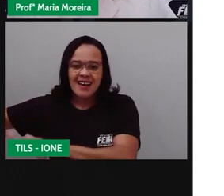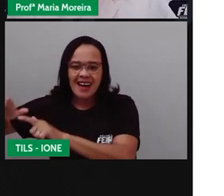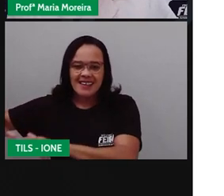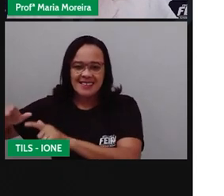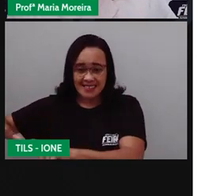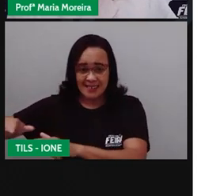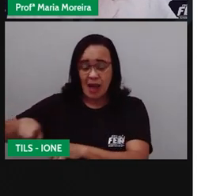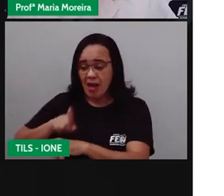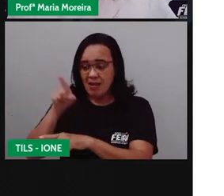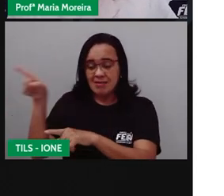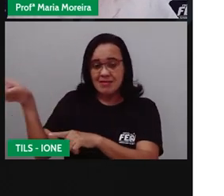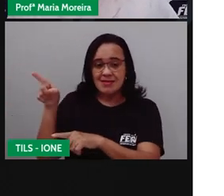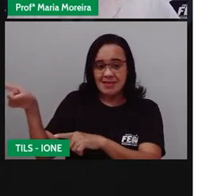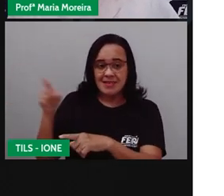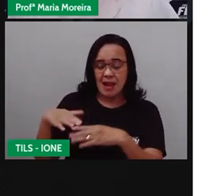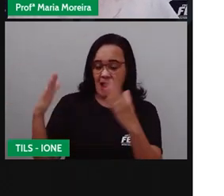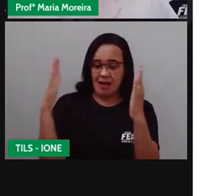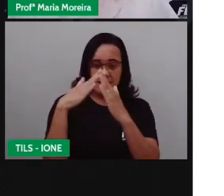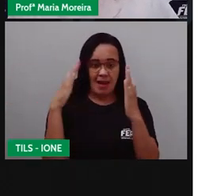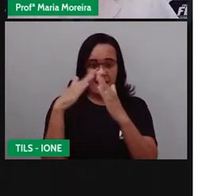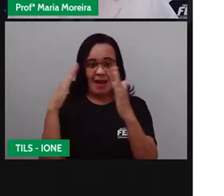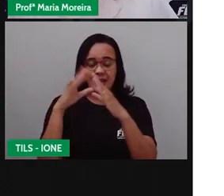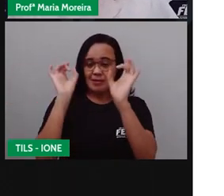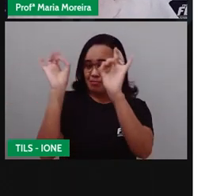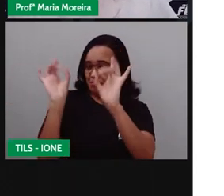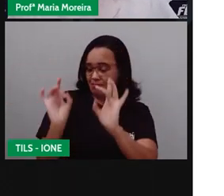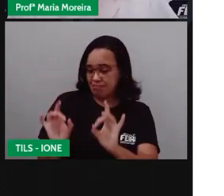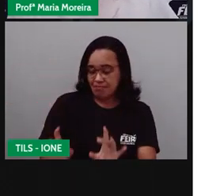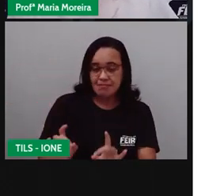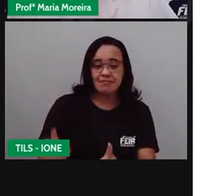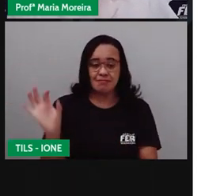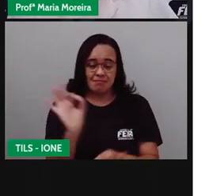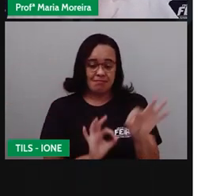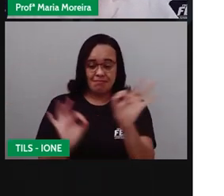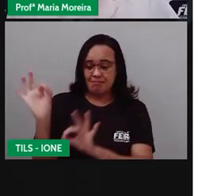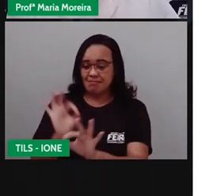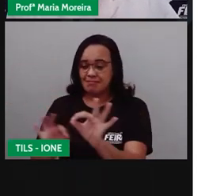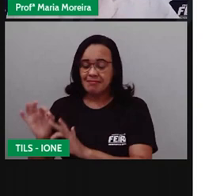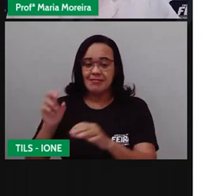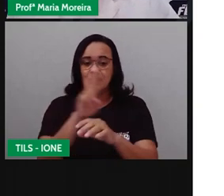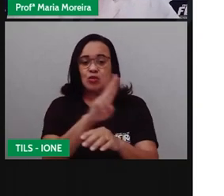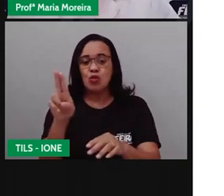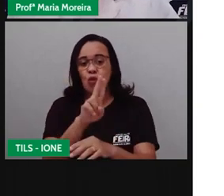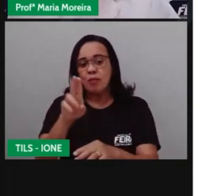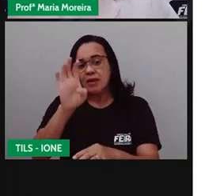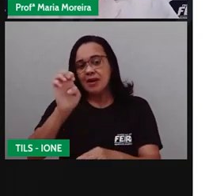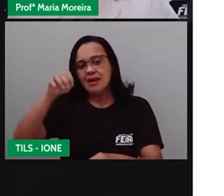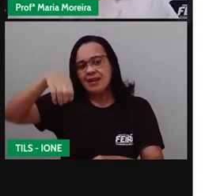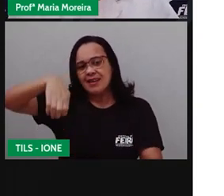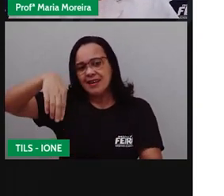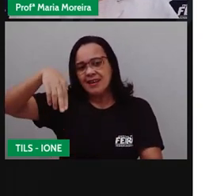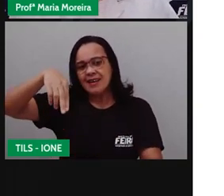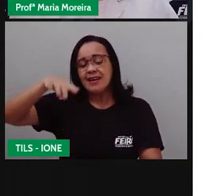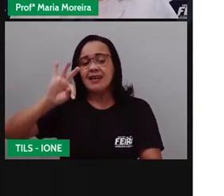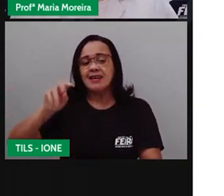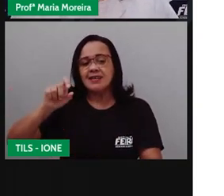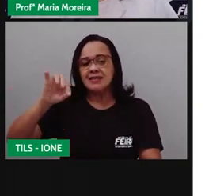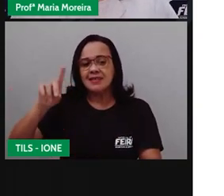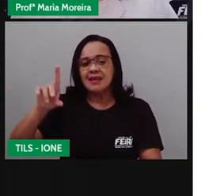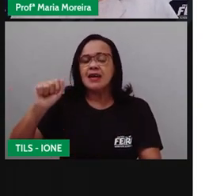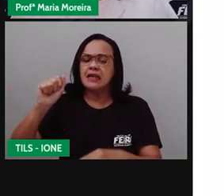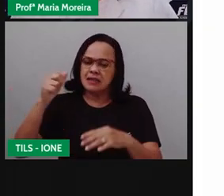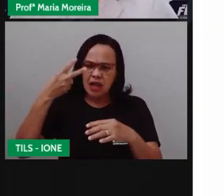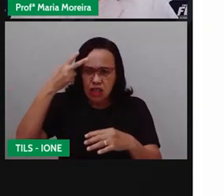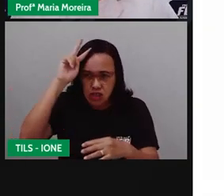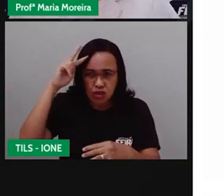um chalé de estilo europeu. A casa, conhecida como A Encantada, abriga um pouco da vida e da história desse